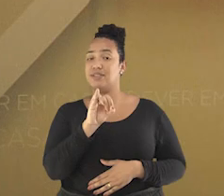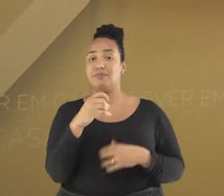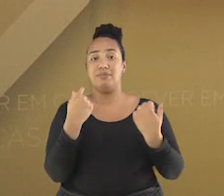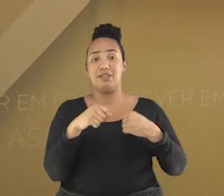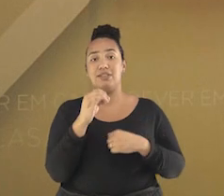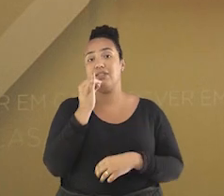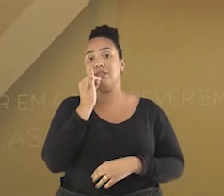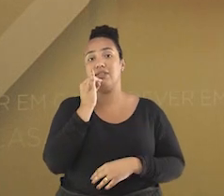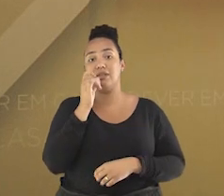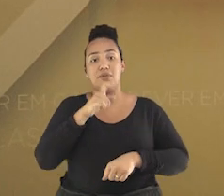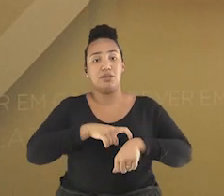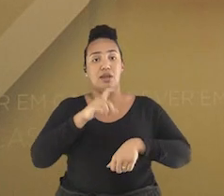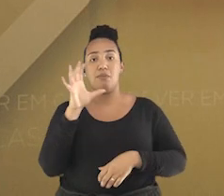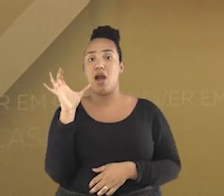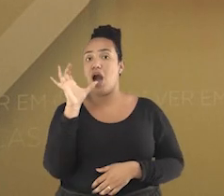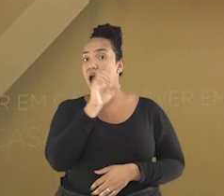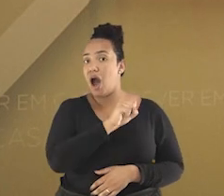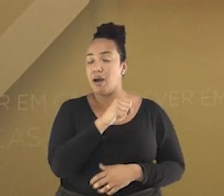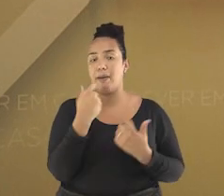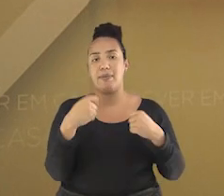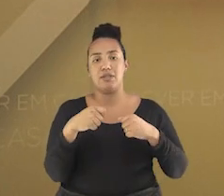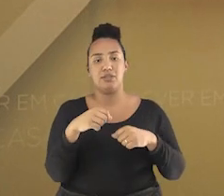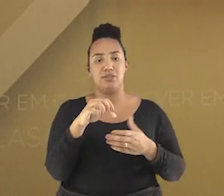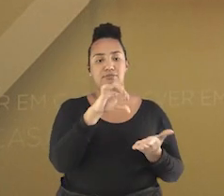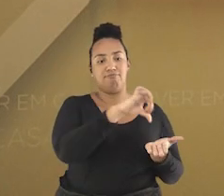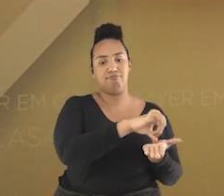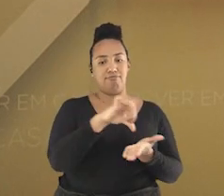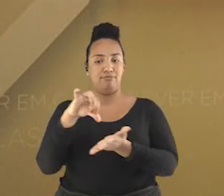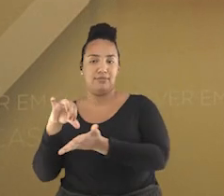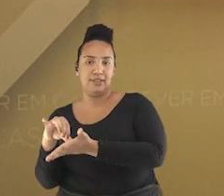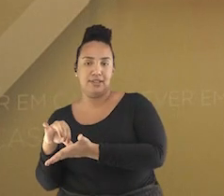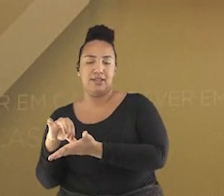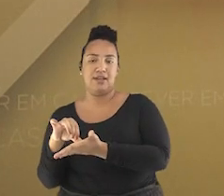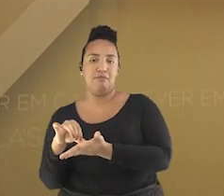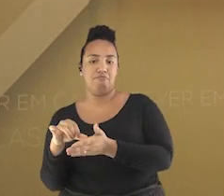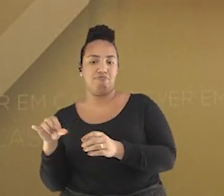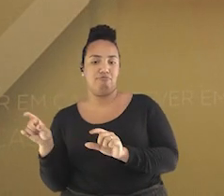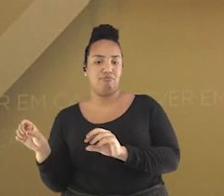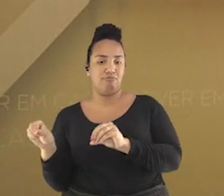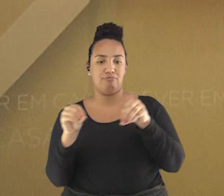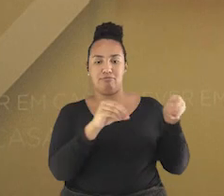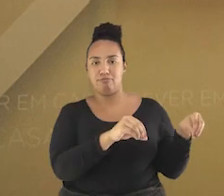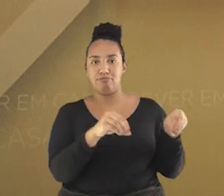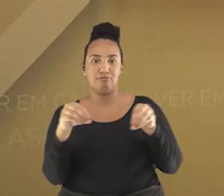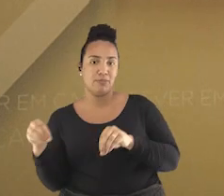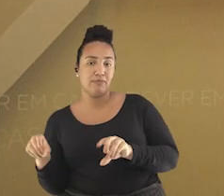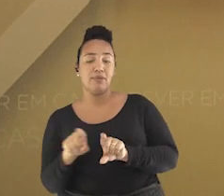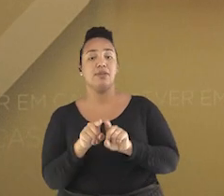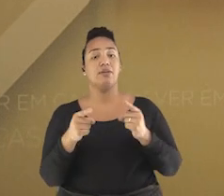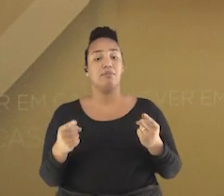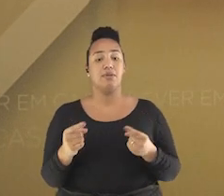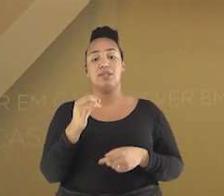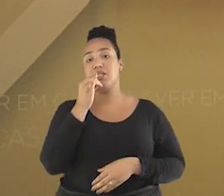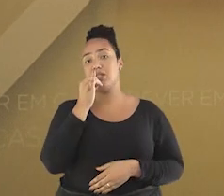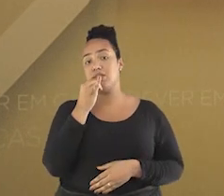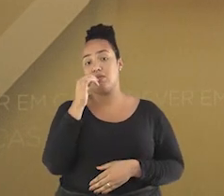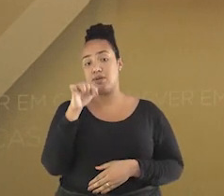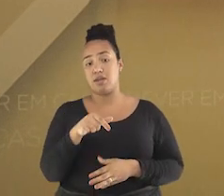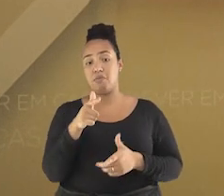que precisam se locomover em grandes metrópoles e também causa problemas relacionados